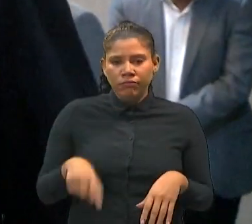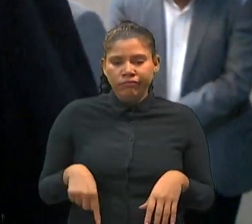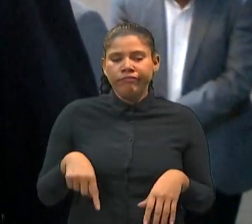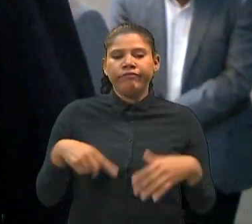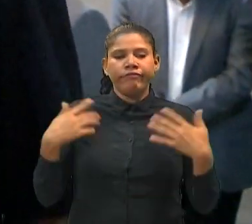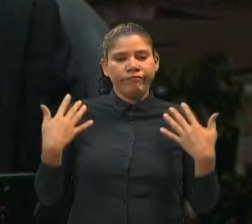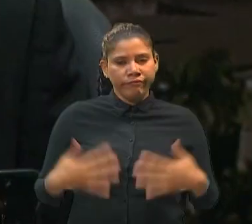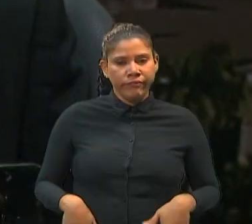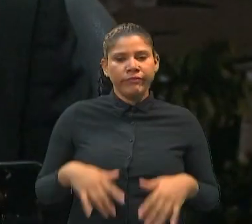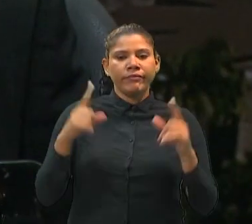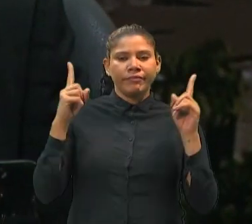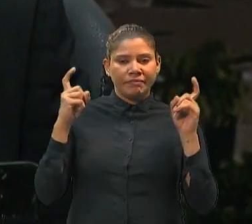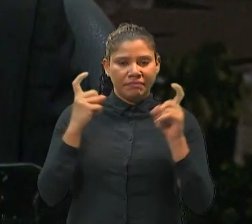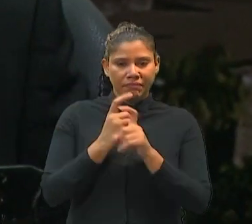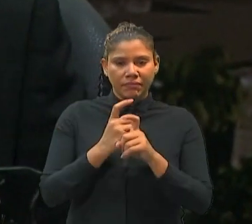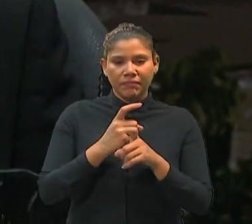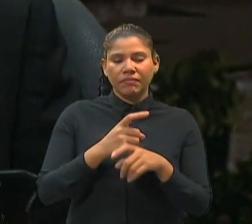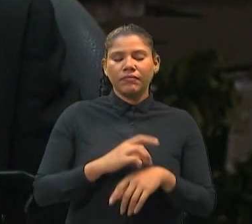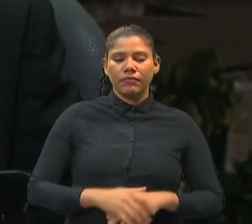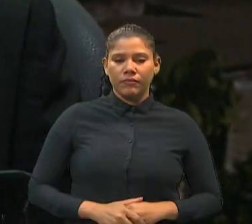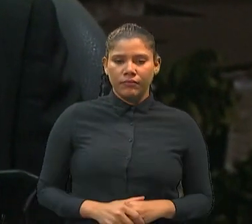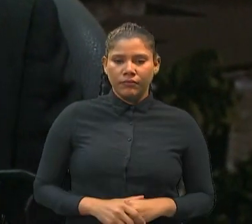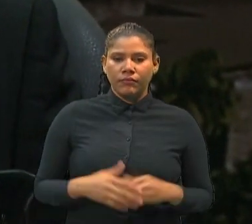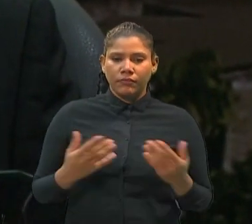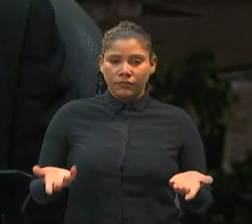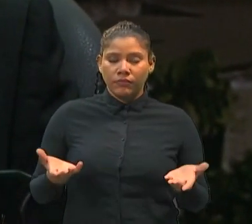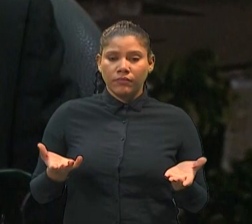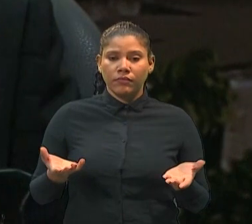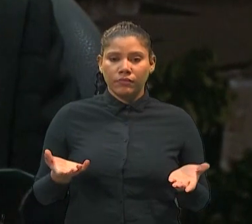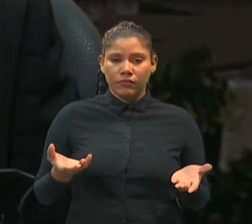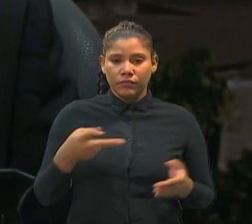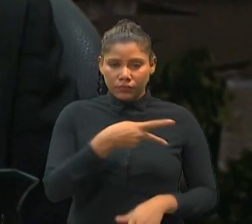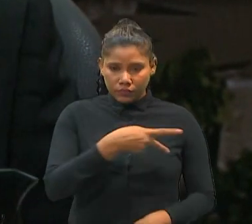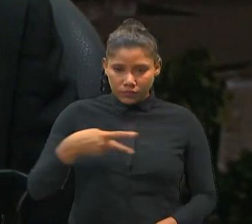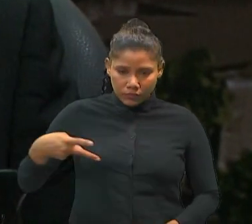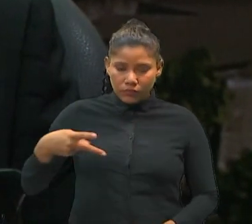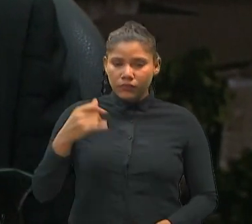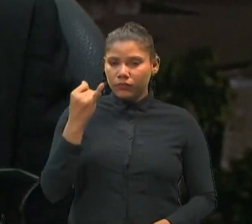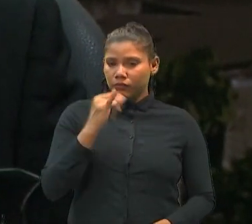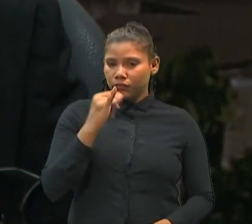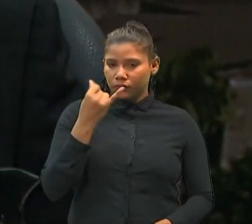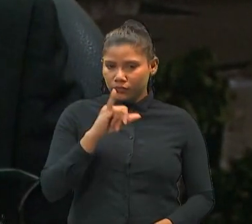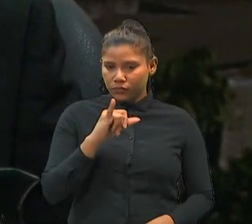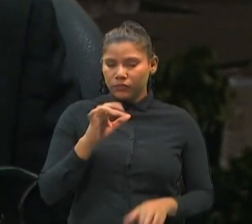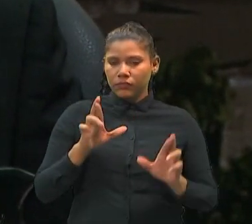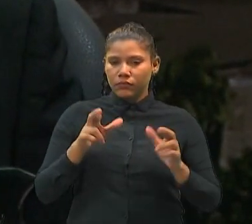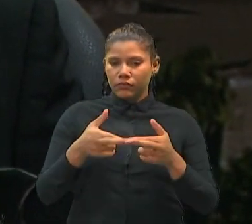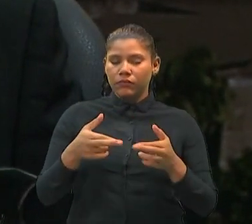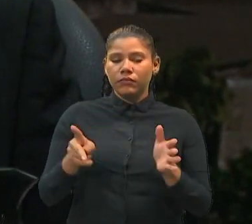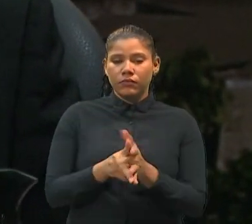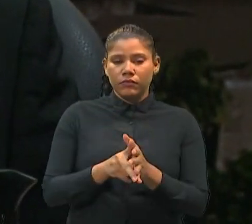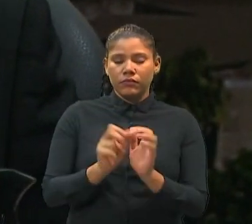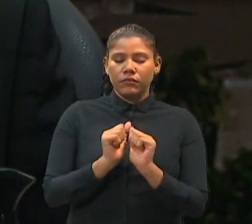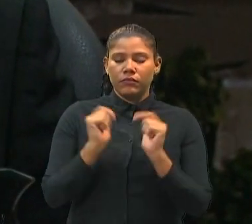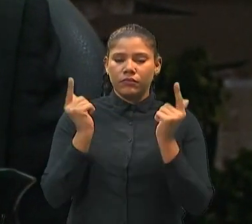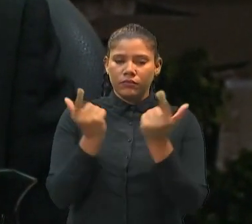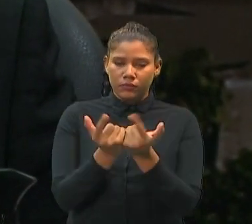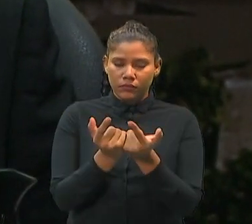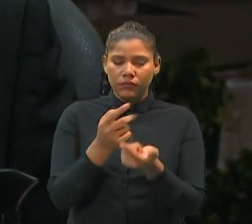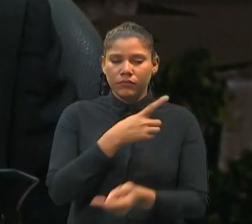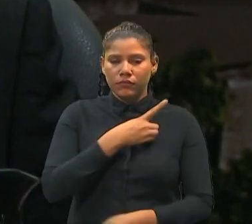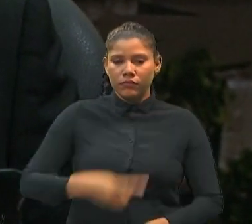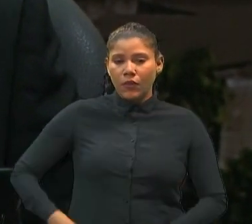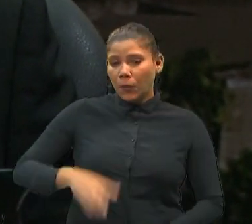gente tem como Desafio o presidente da frente parlamentar de energias renováveis da Assembleia Legislativa do Ceará